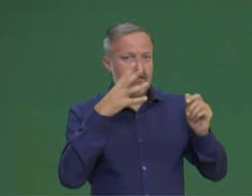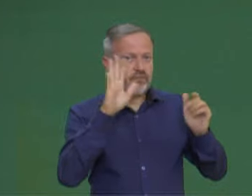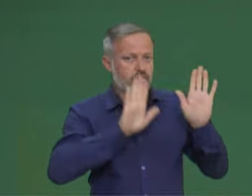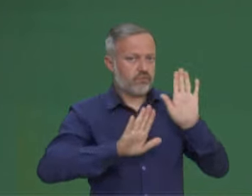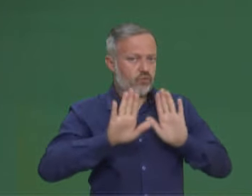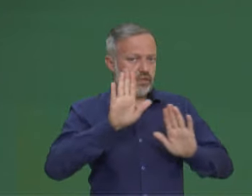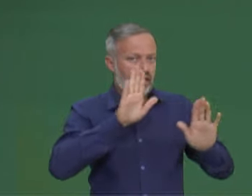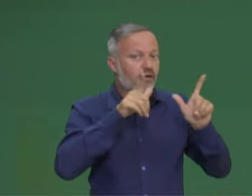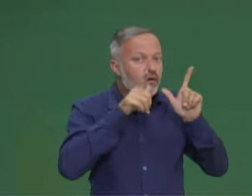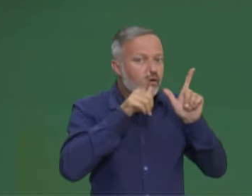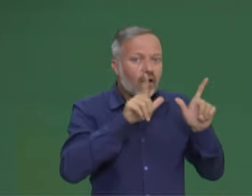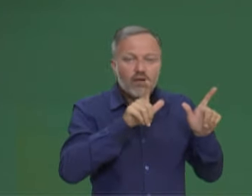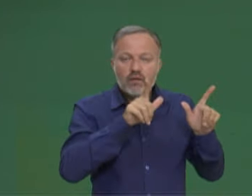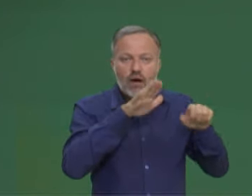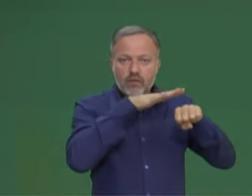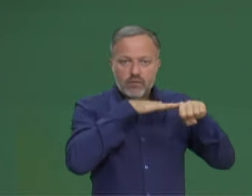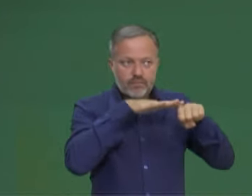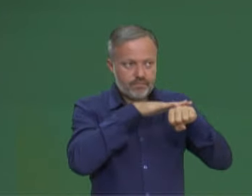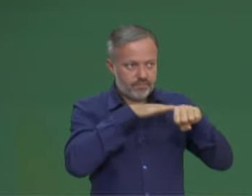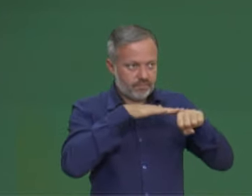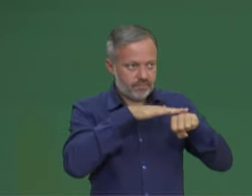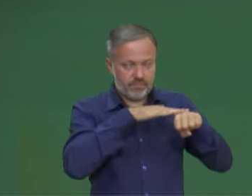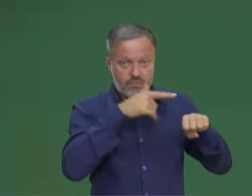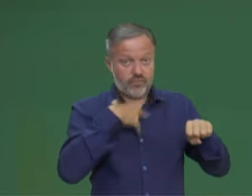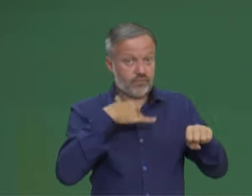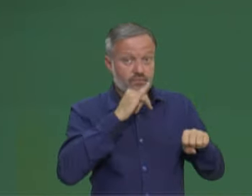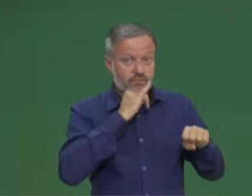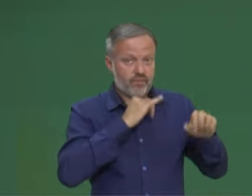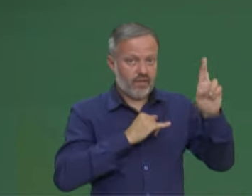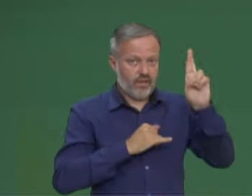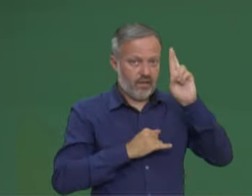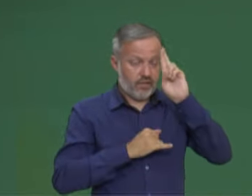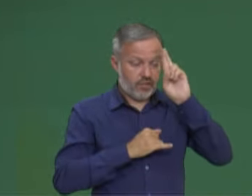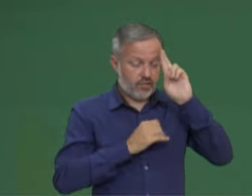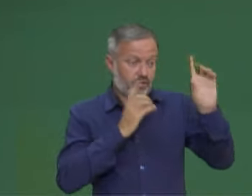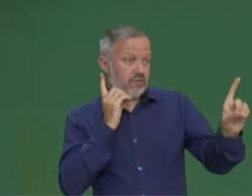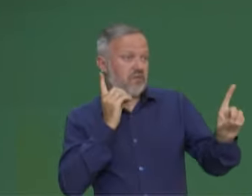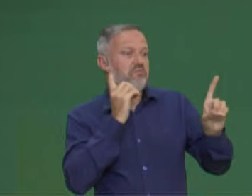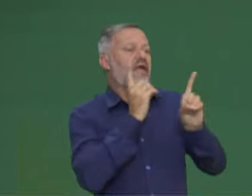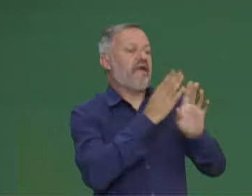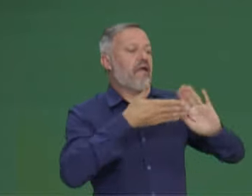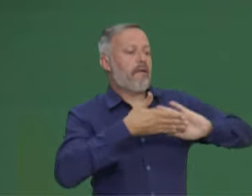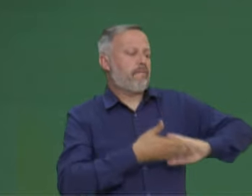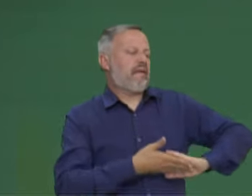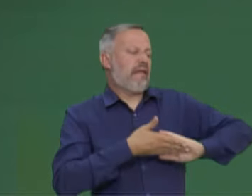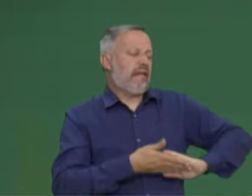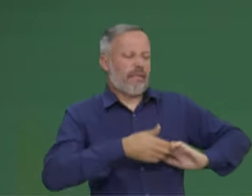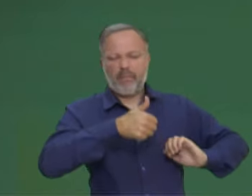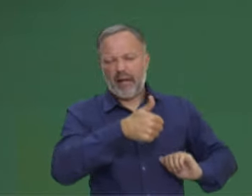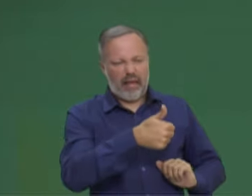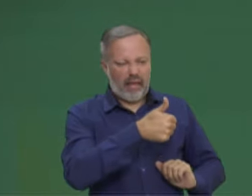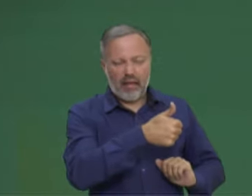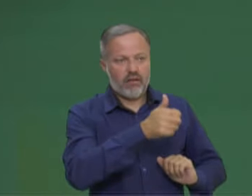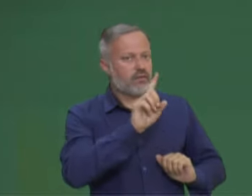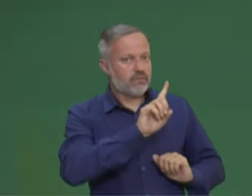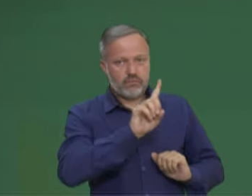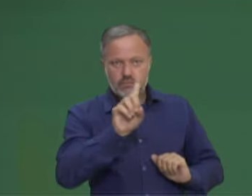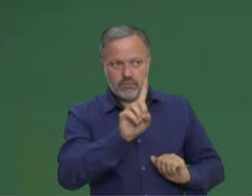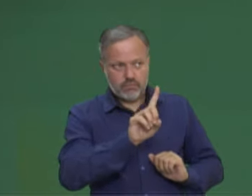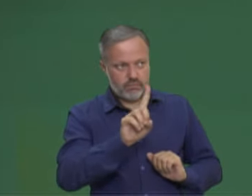minha linguagem. Eu não posso simplesmente chegar para um gestor, para um diretor de uma empresa e aí, cara, beleza? Tudo susse? Não é assim que eu